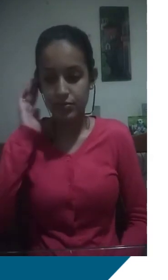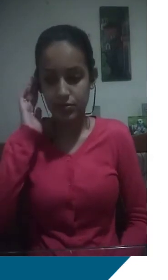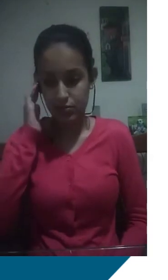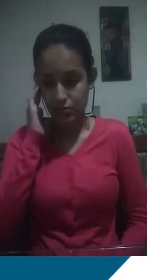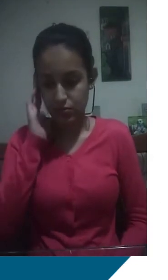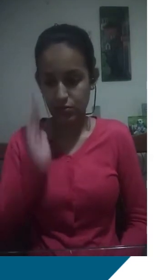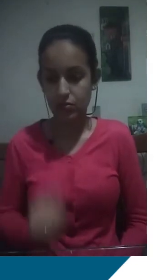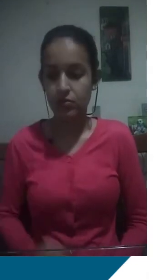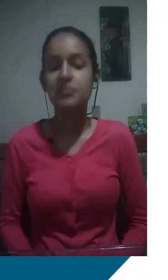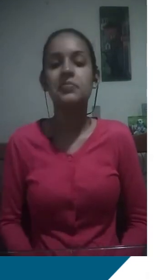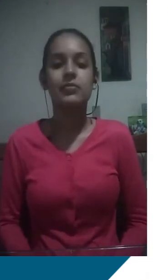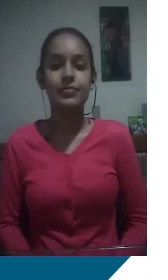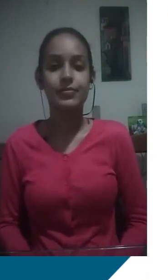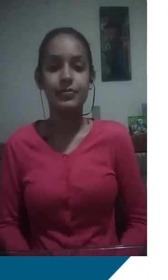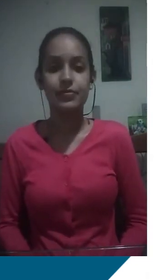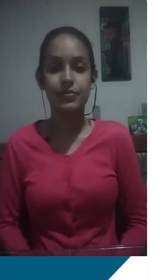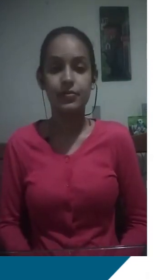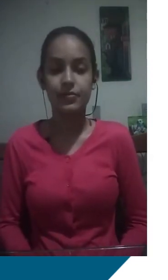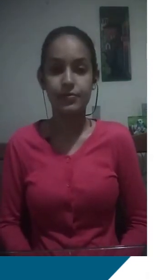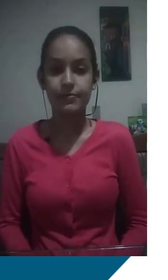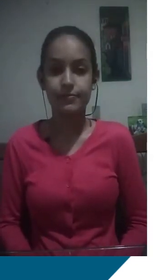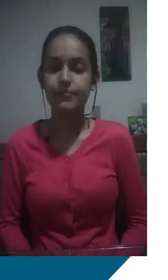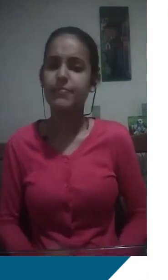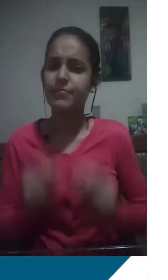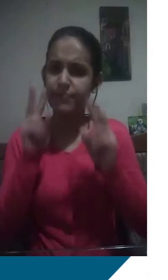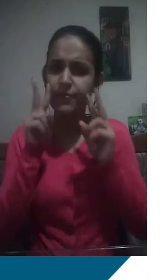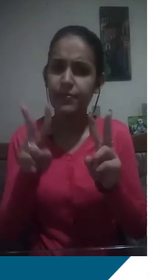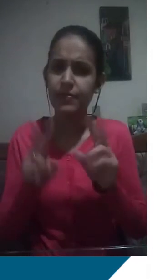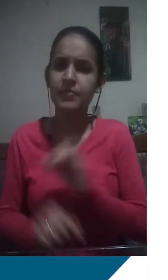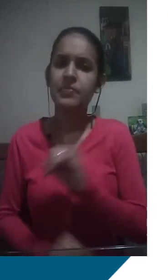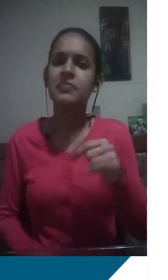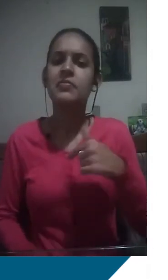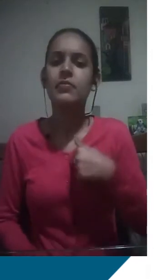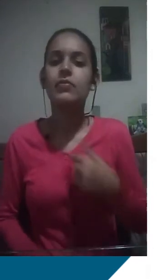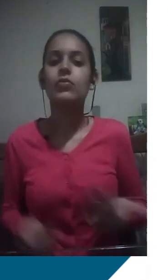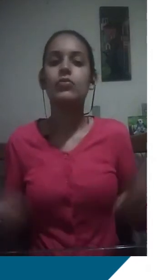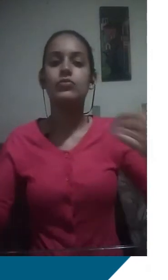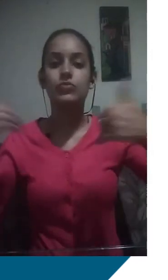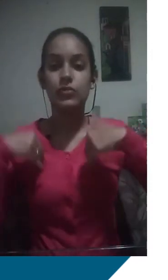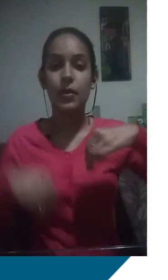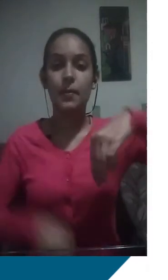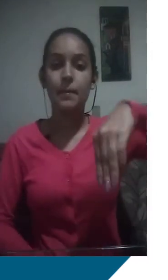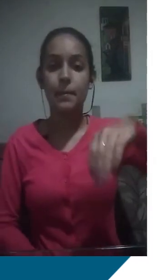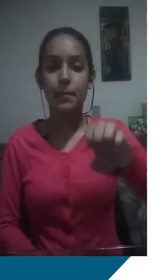de comprimento em metros, eu vou ter que usar o comprimento inicial em metros.